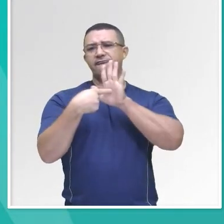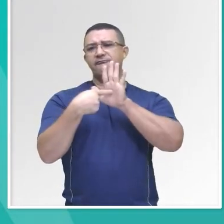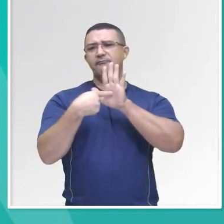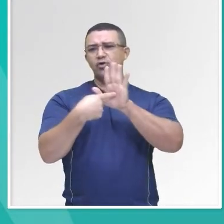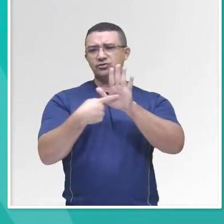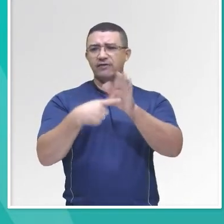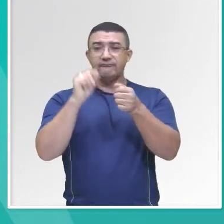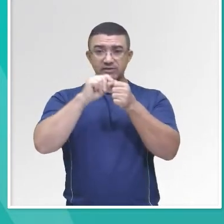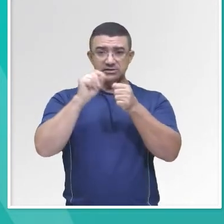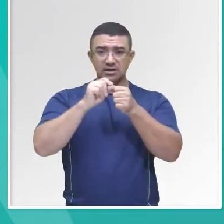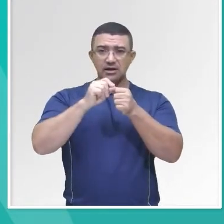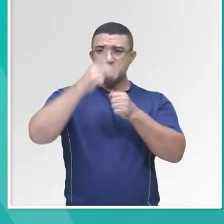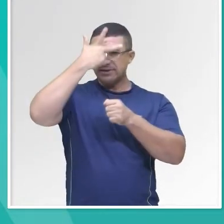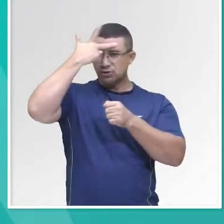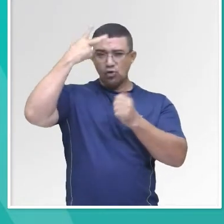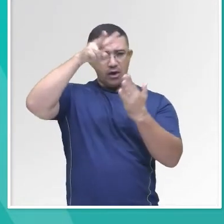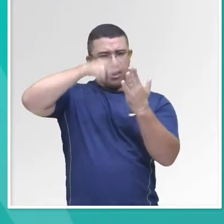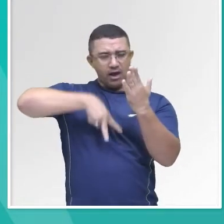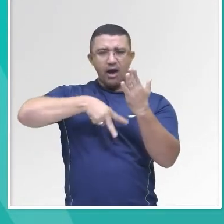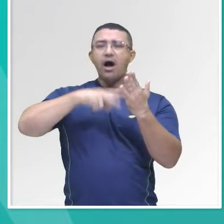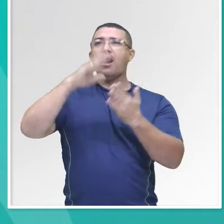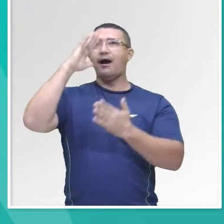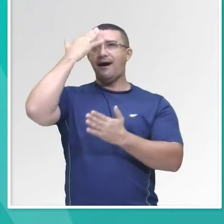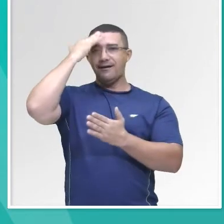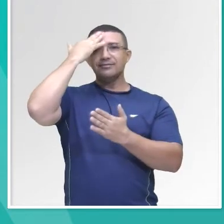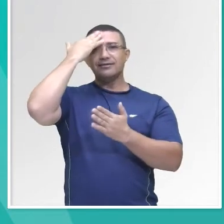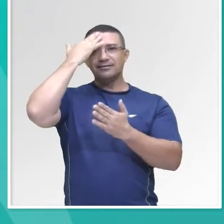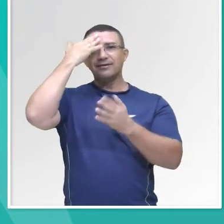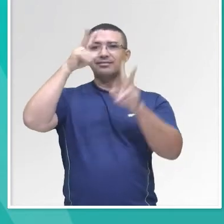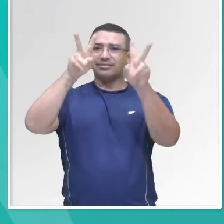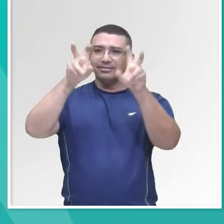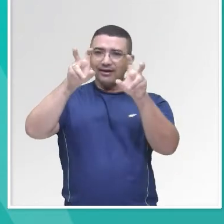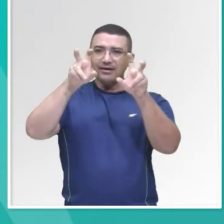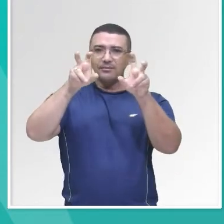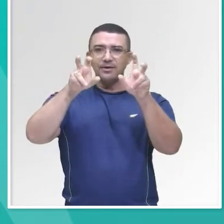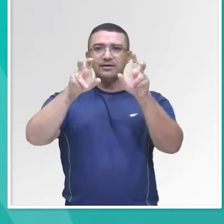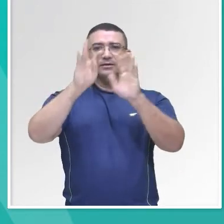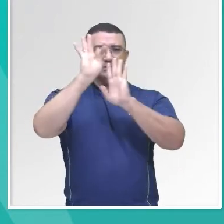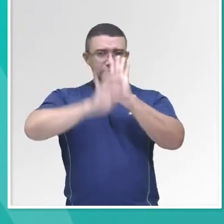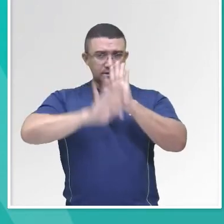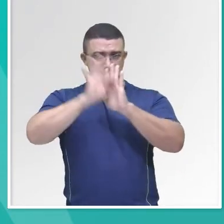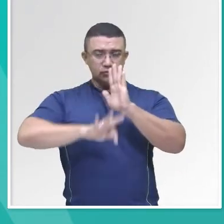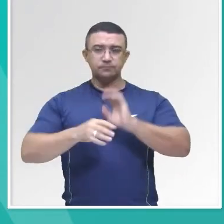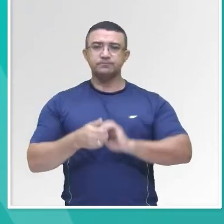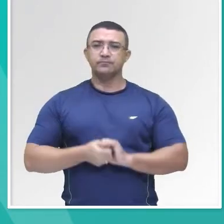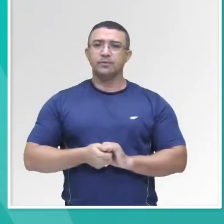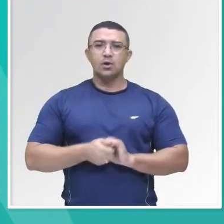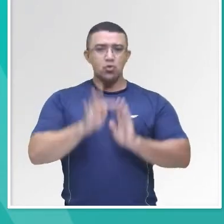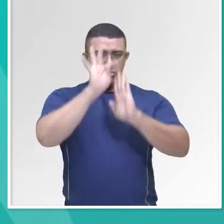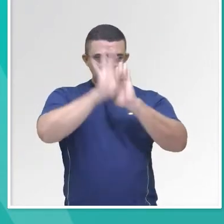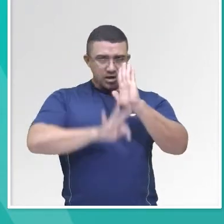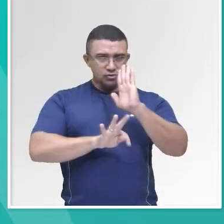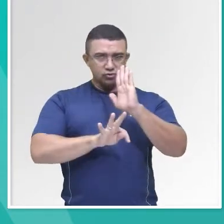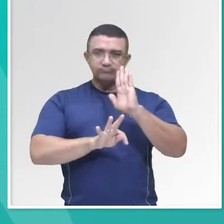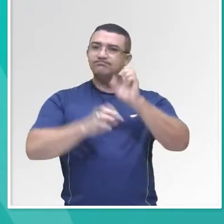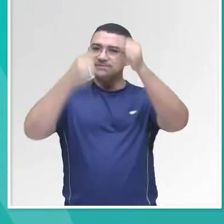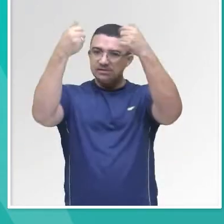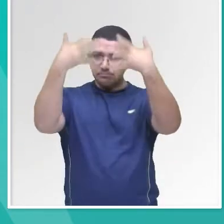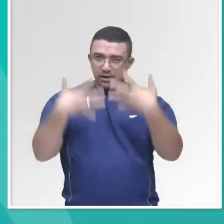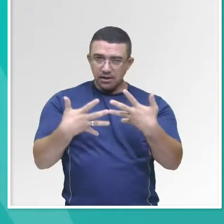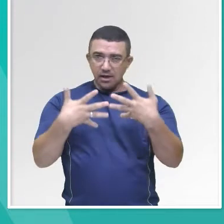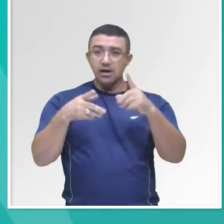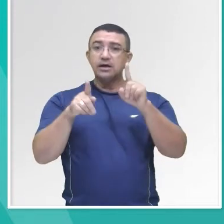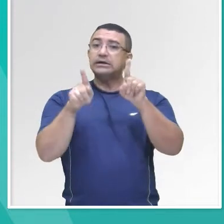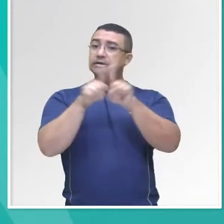reflita e raciocine. Então, quando o texto, além de explicar, ele também persuade o interlocutor